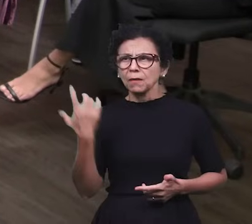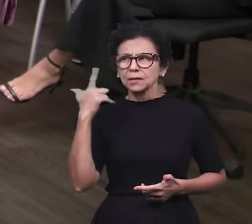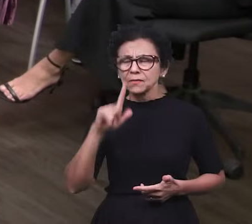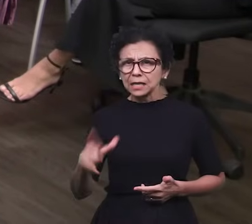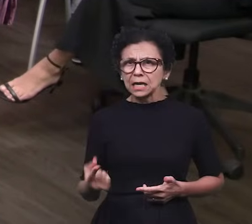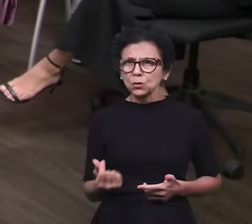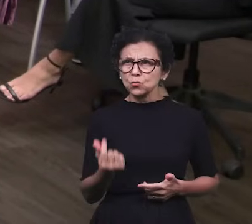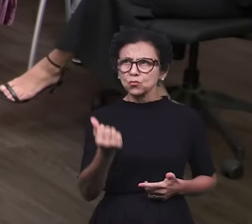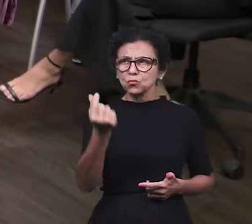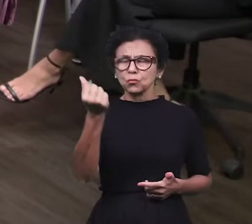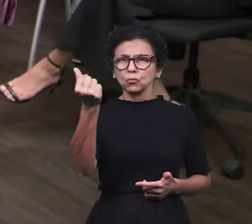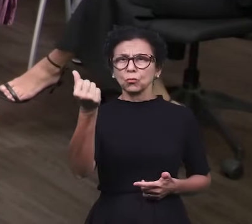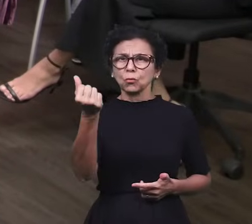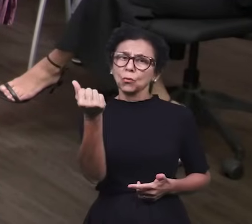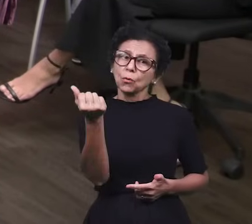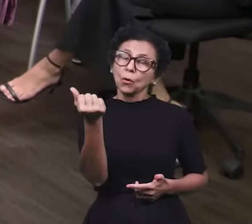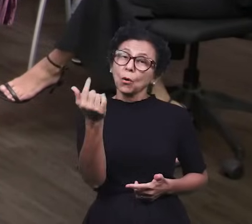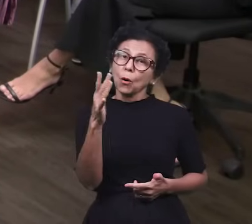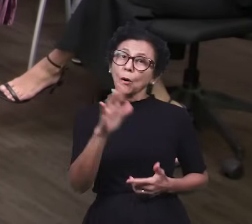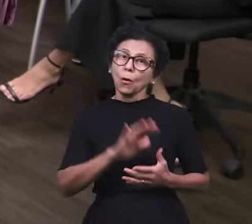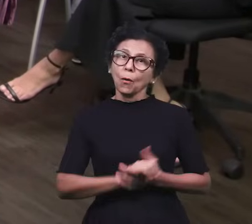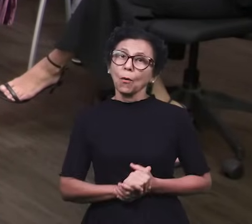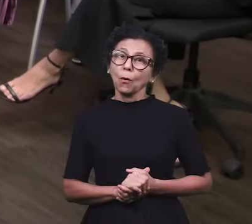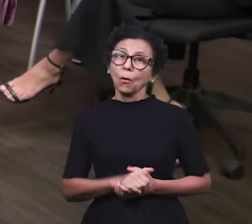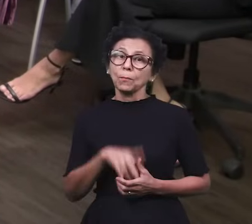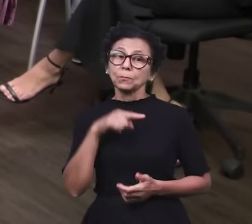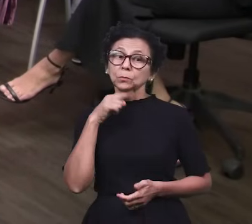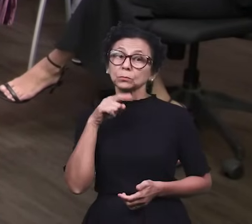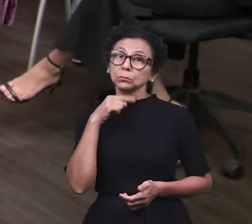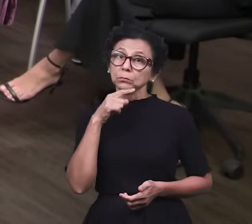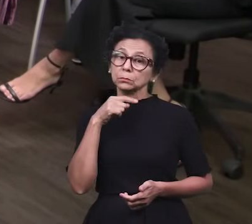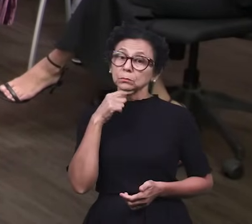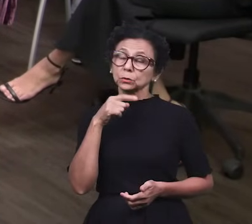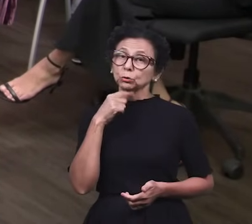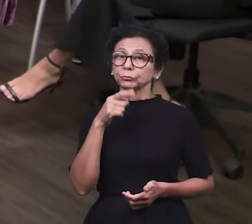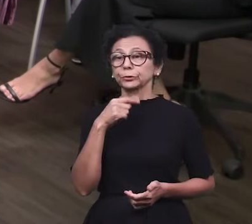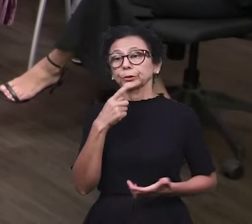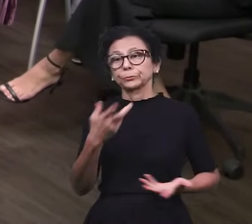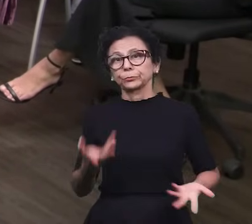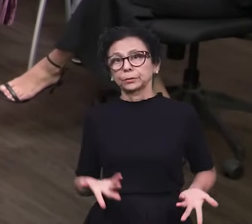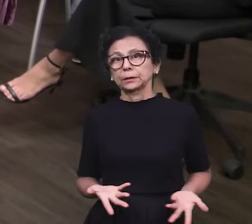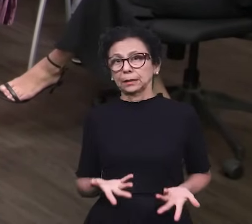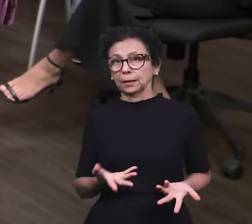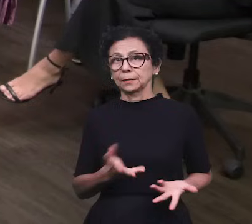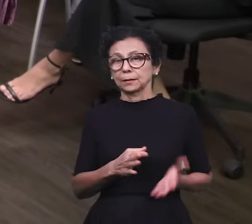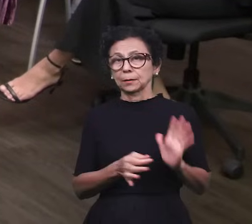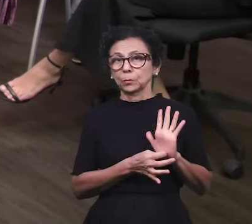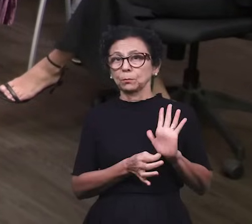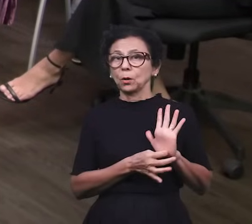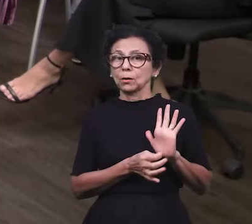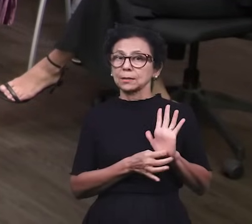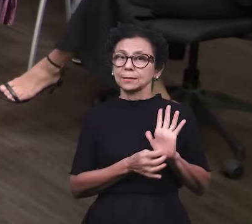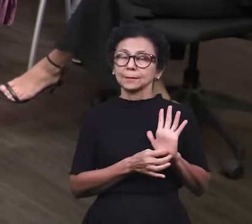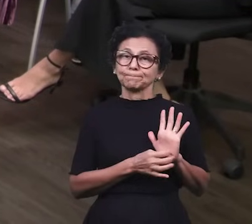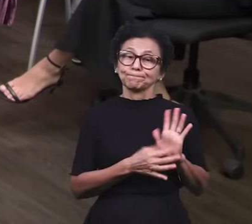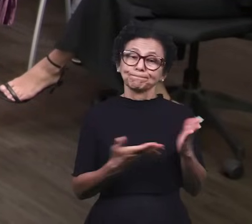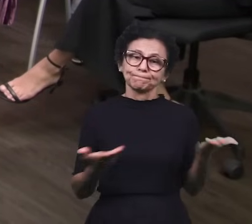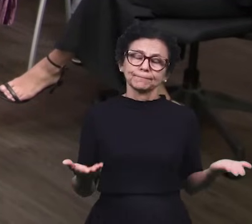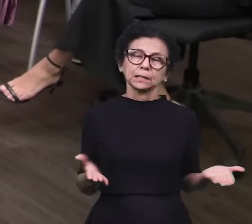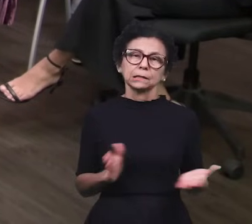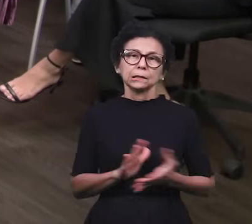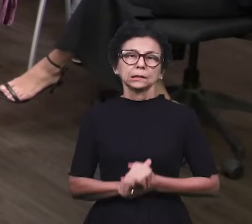para ele poder ganhar alguma coisa, ou mesmo ele tem um caráter duvidoso, né? Que ele não mostra realmente a questão ali do que está